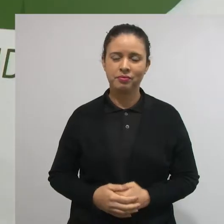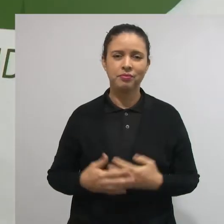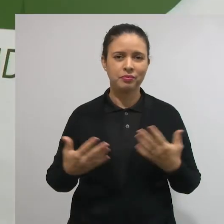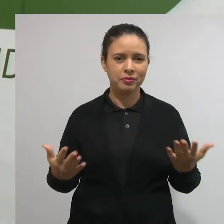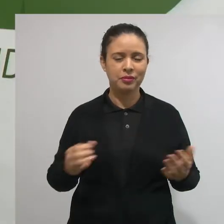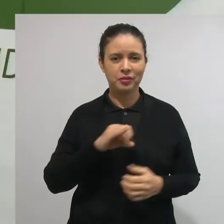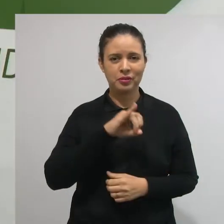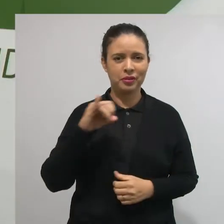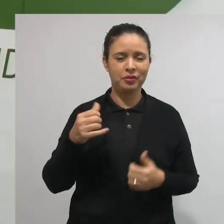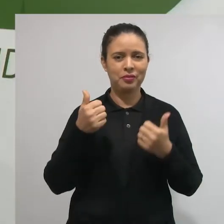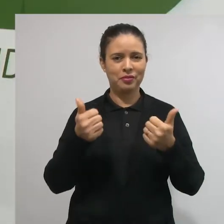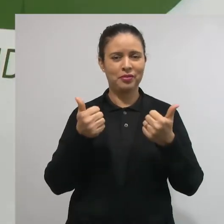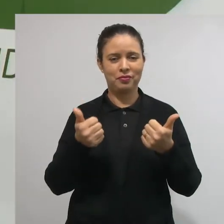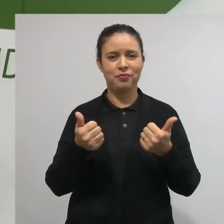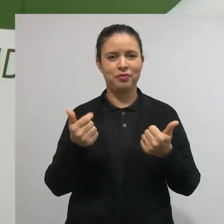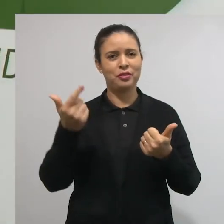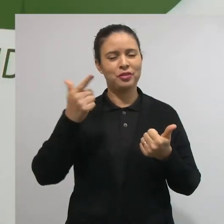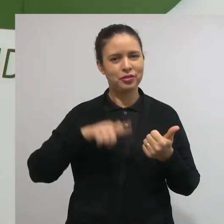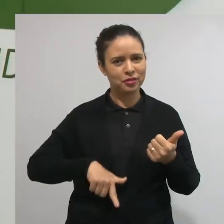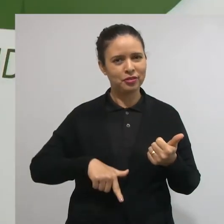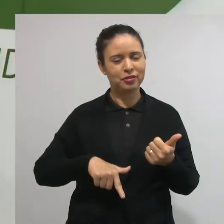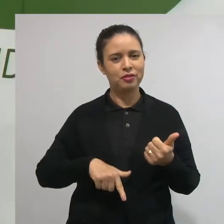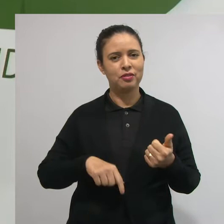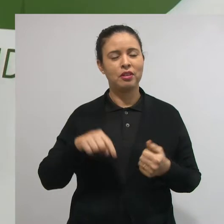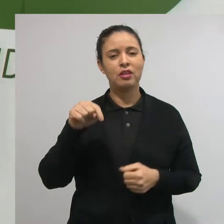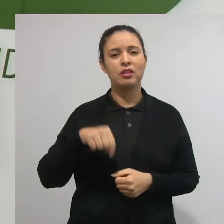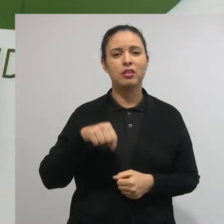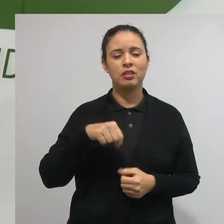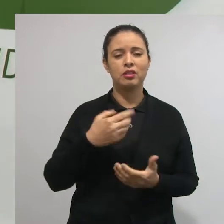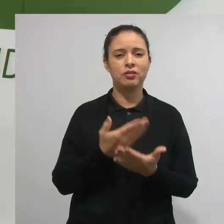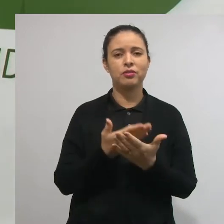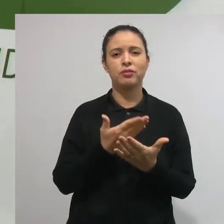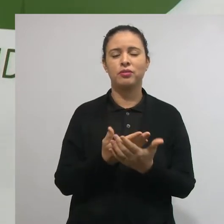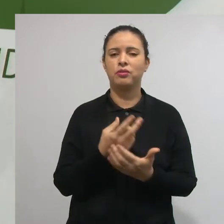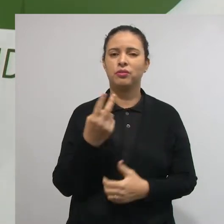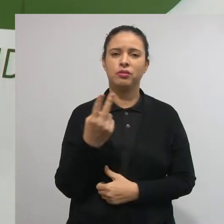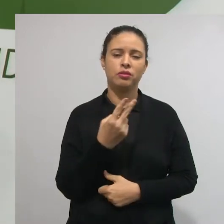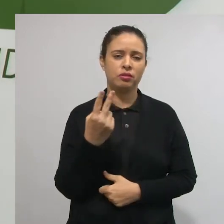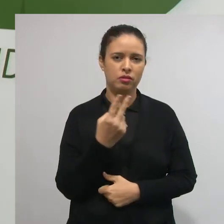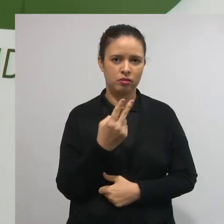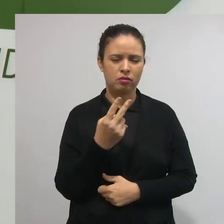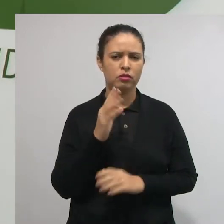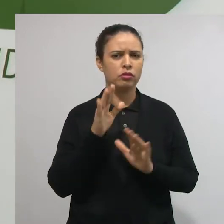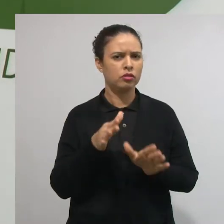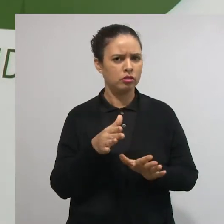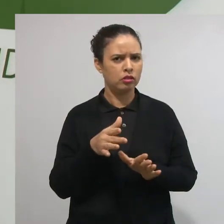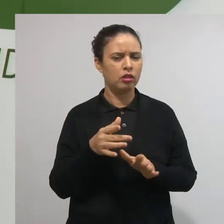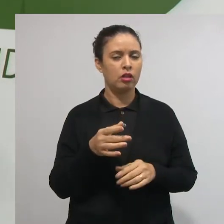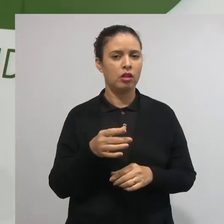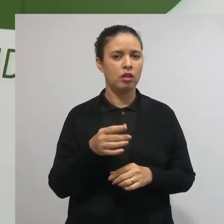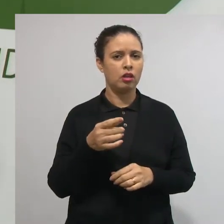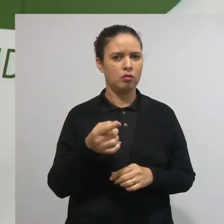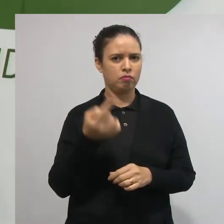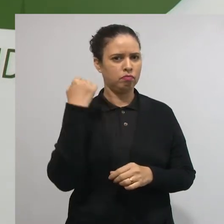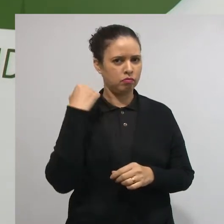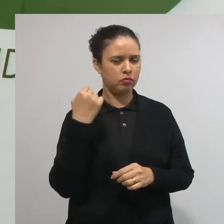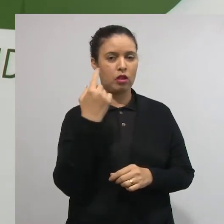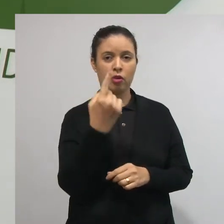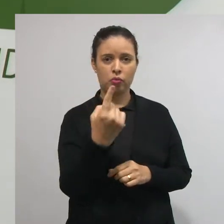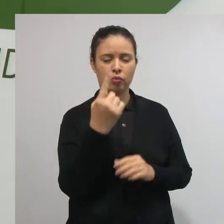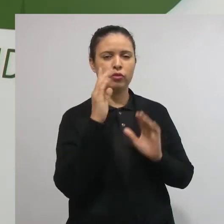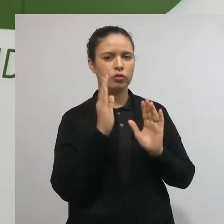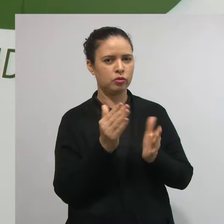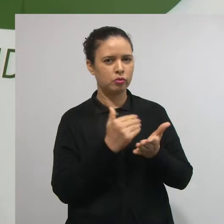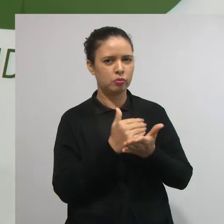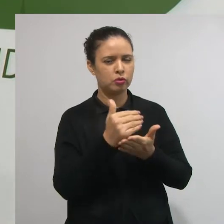Meu querido, minha querida, estamos de volta, hein? Ó, aula 2, você já viu lá na nossa aula 1 que a gente começou a trabalhar